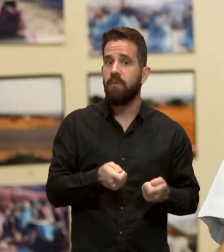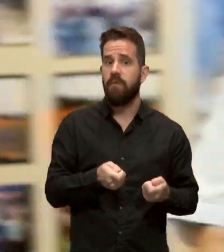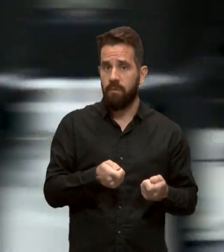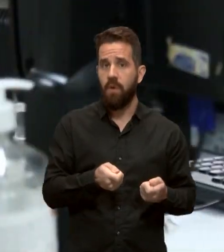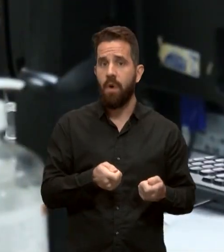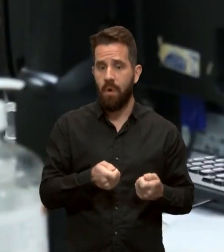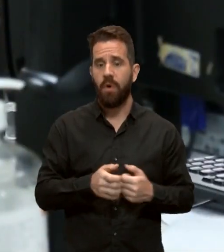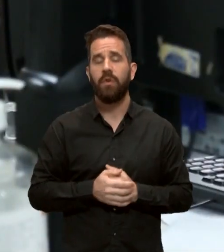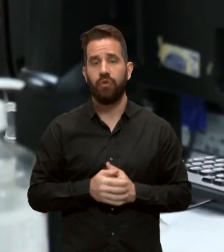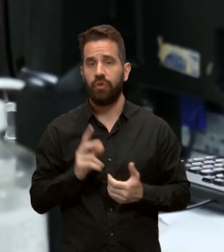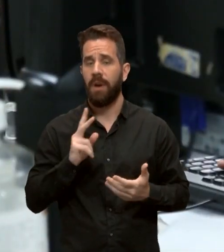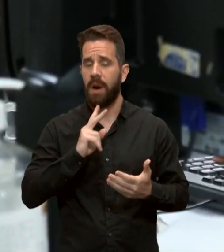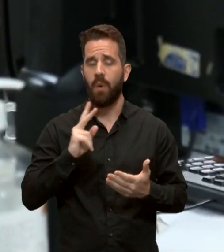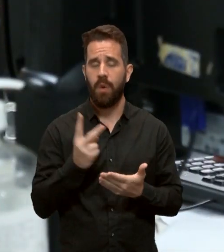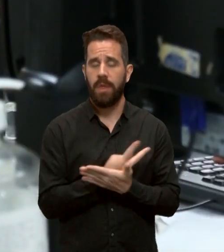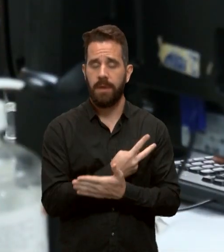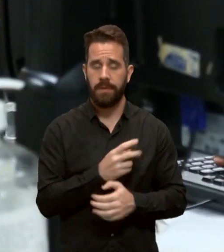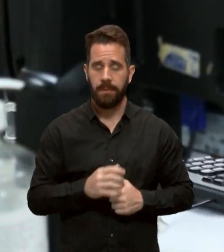acontecia.